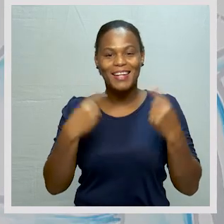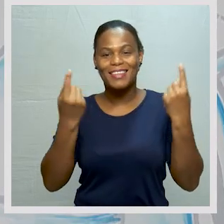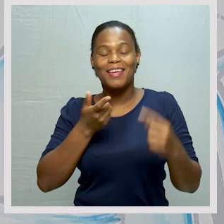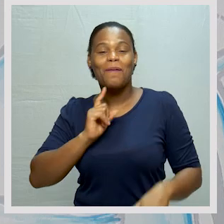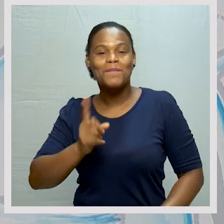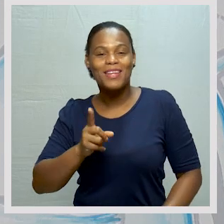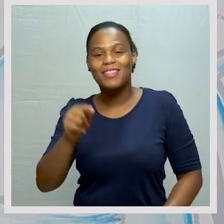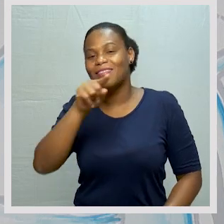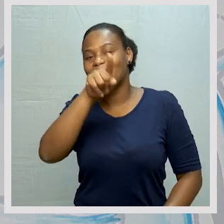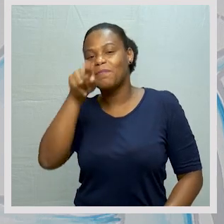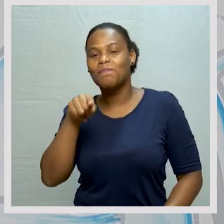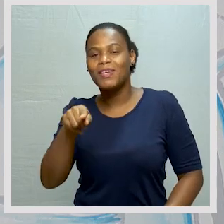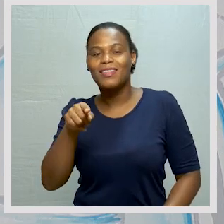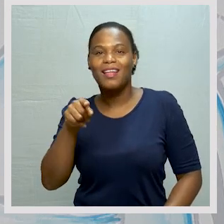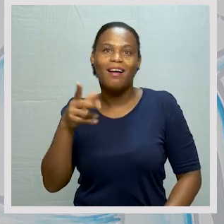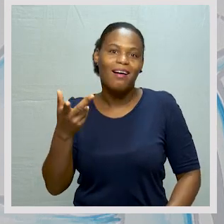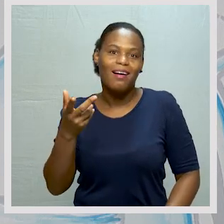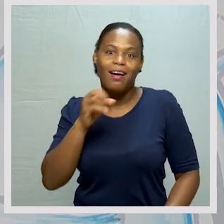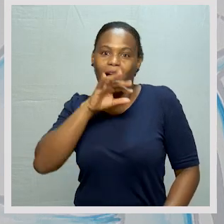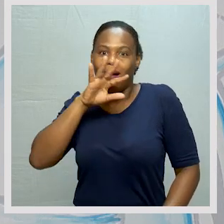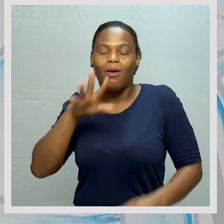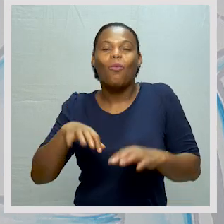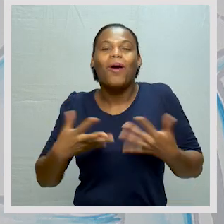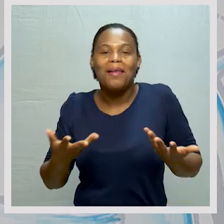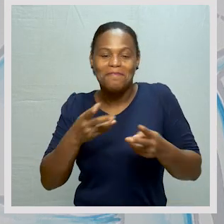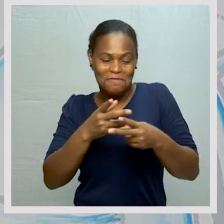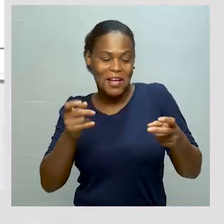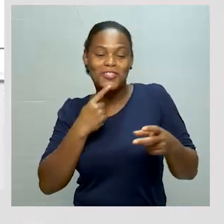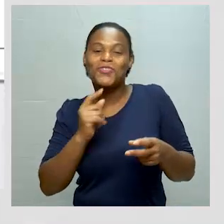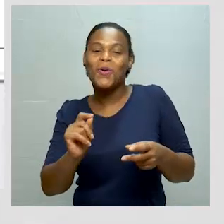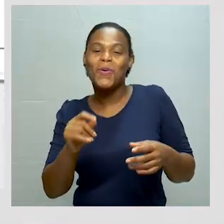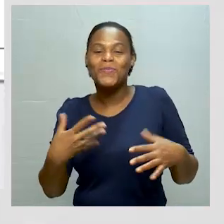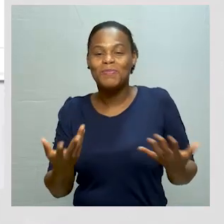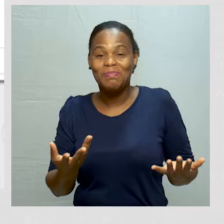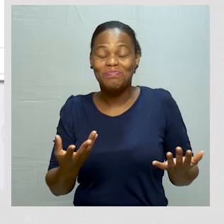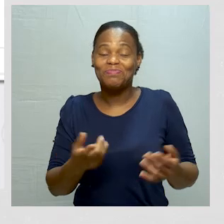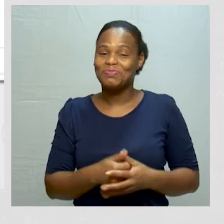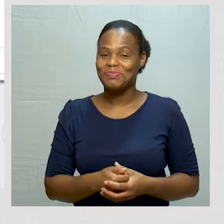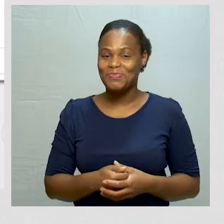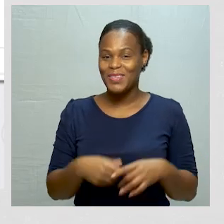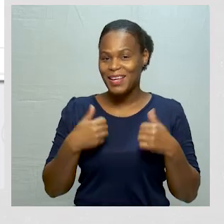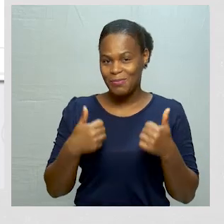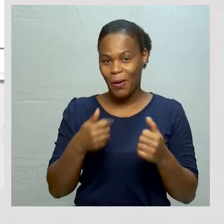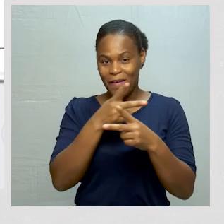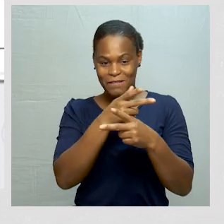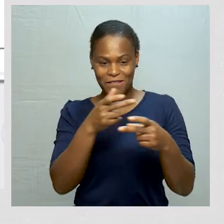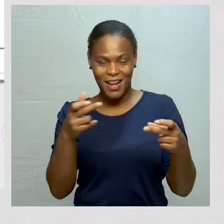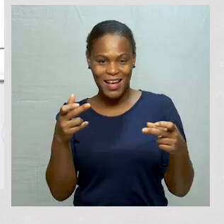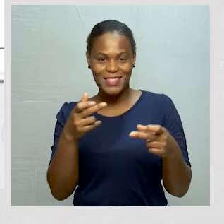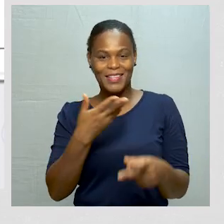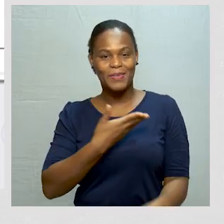É imperativa? É interrogativa? É exclamativa? O que é que acham? Muito bem, é uma frase